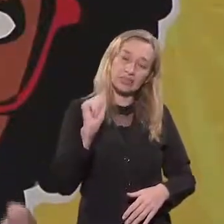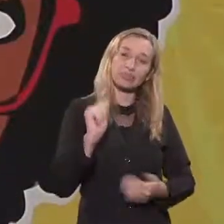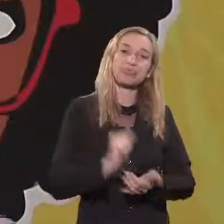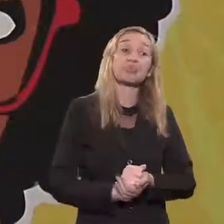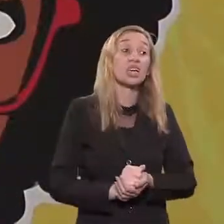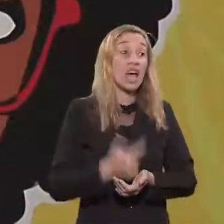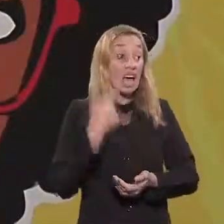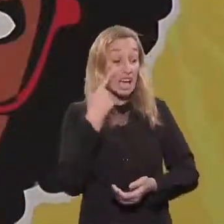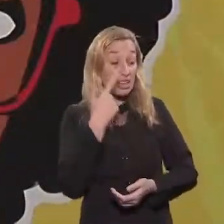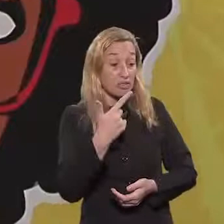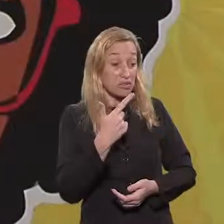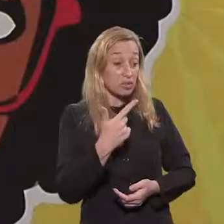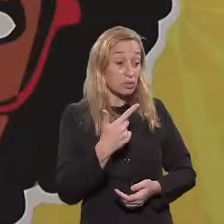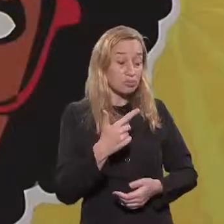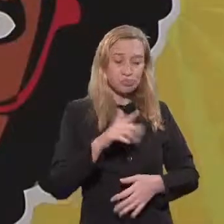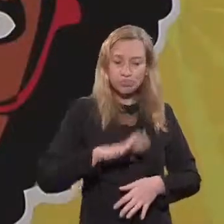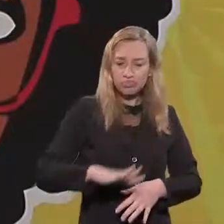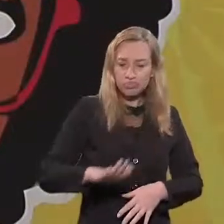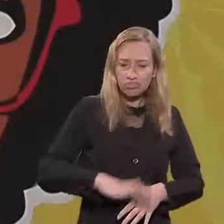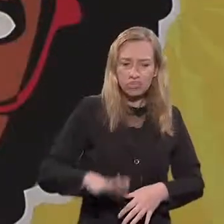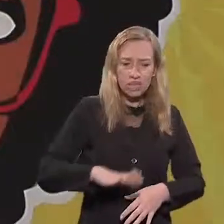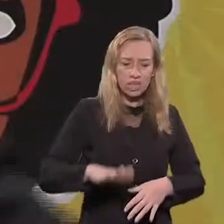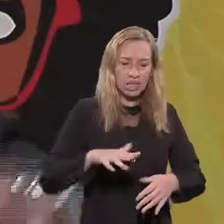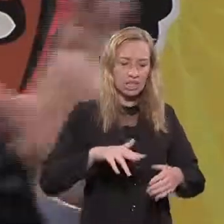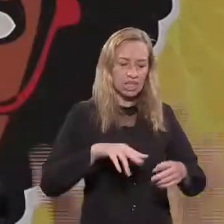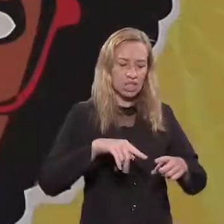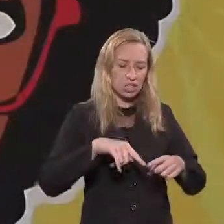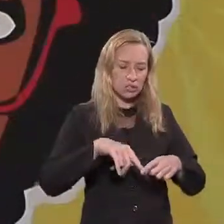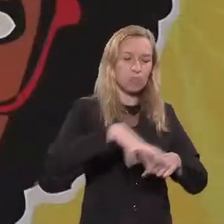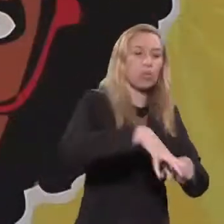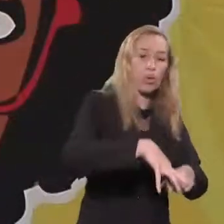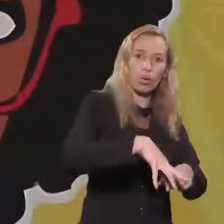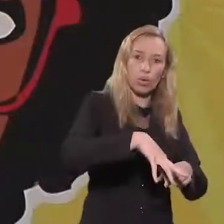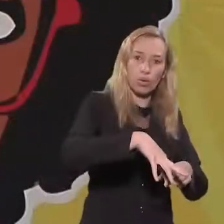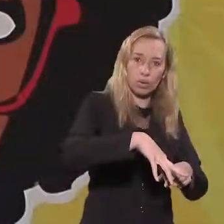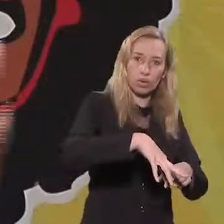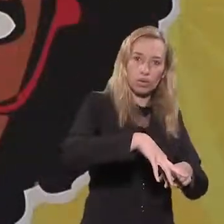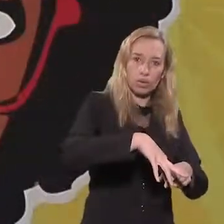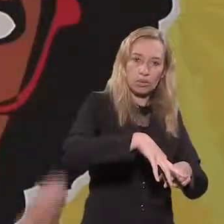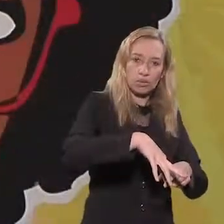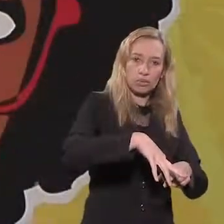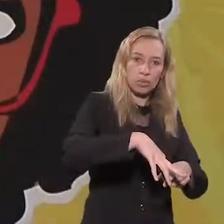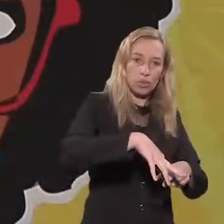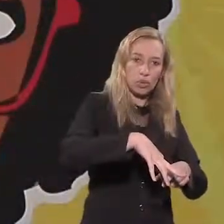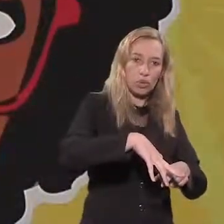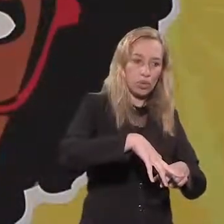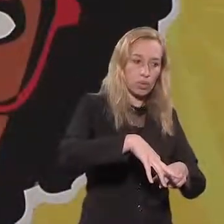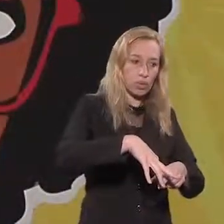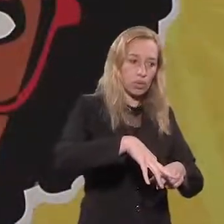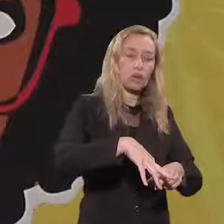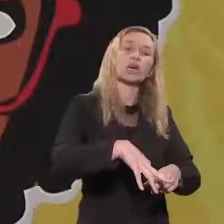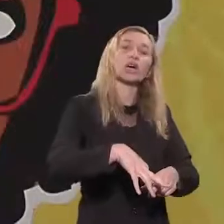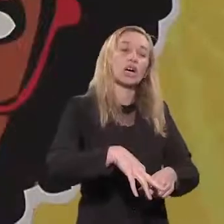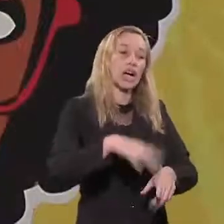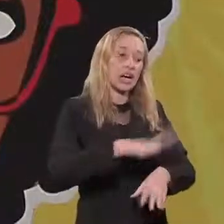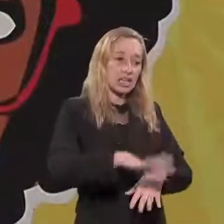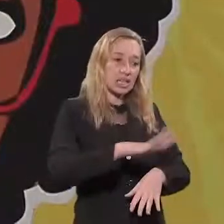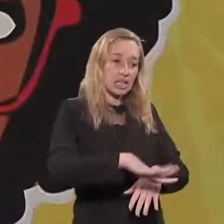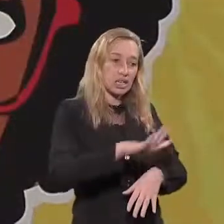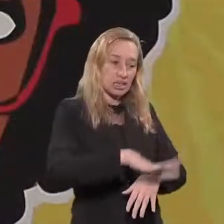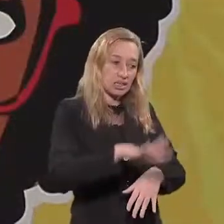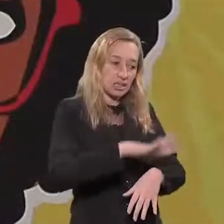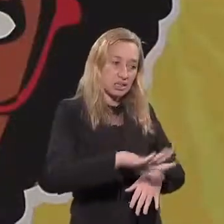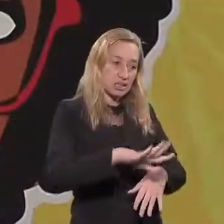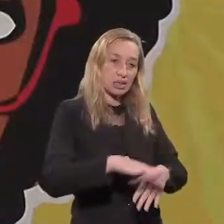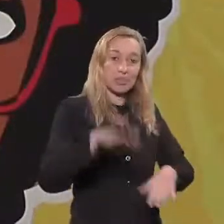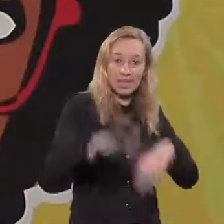empurrou uma criança na cadeira de roda dentro da piscina, foi chamada a atenção e perguntaram, mas por que você fez isso? Porque para mim todos nadam, todos são